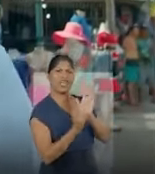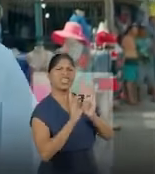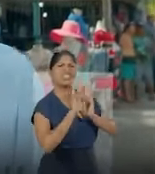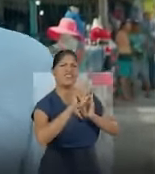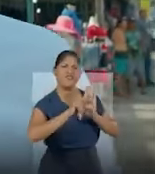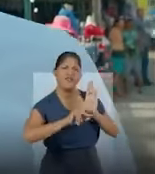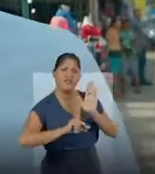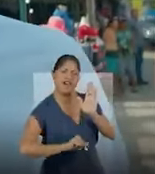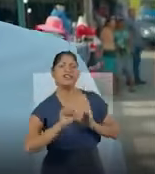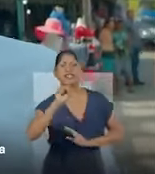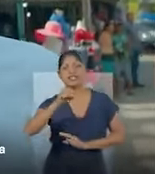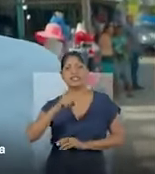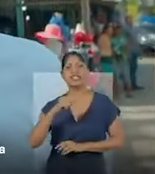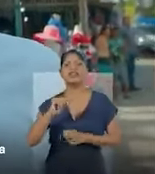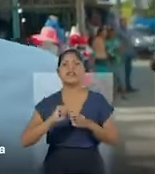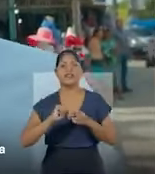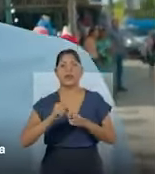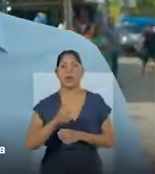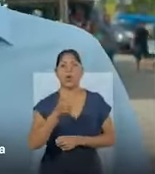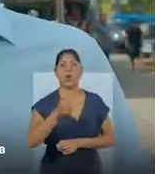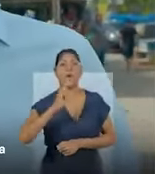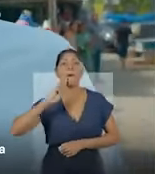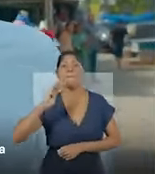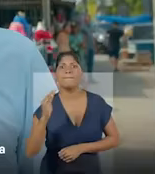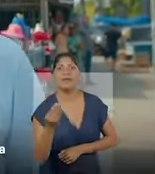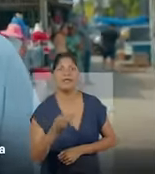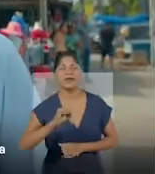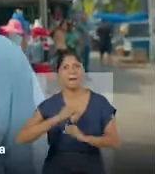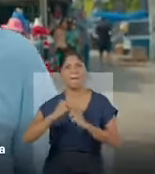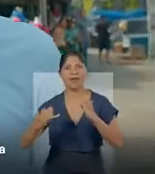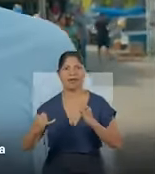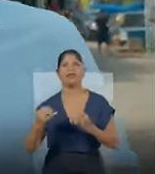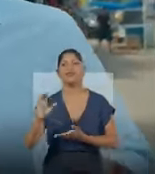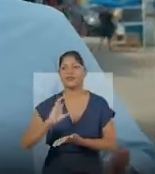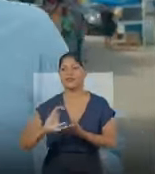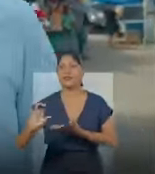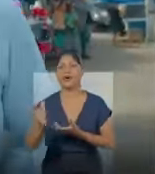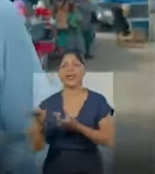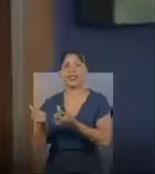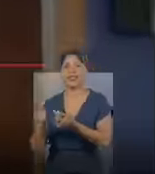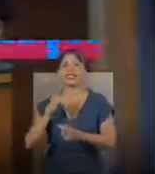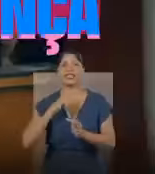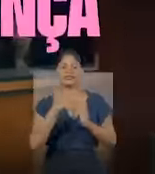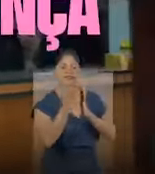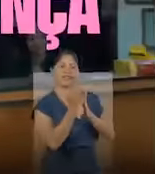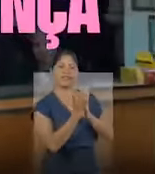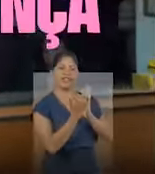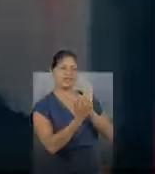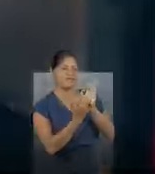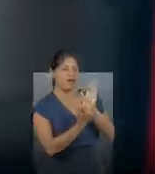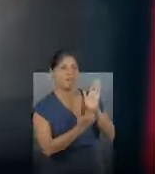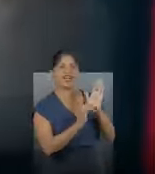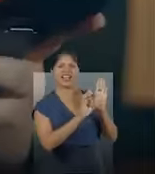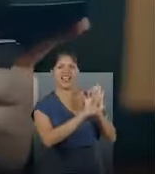transferência de renda do país. Injetamos mais de R$1,5 bilhão na economia, com incentivos como o Fundo Esperança,